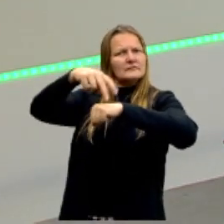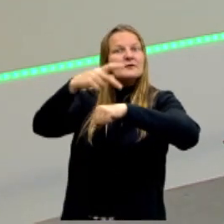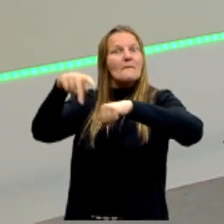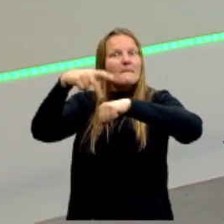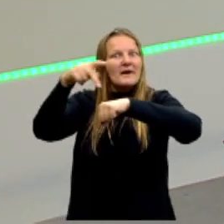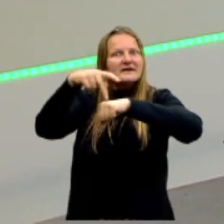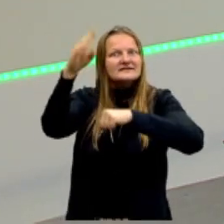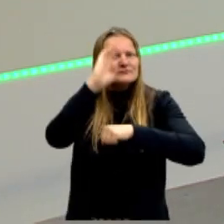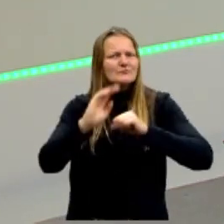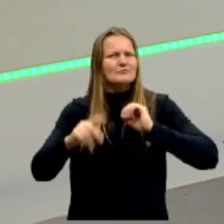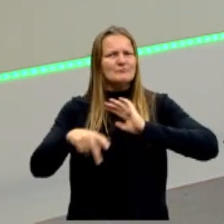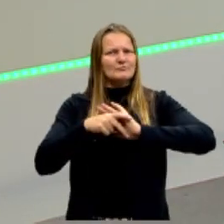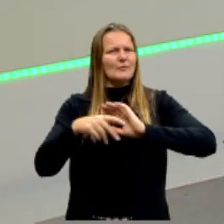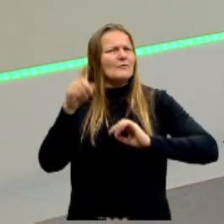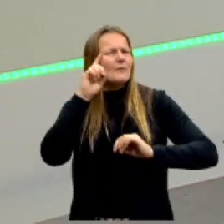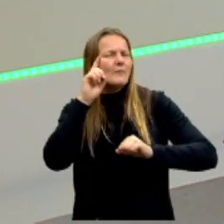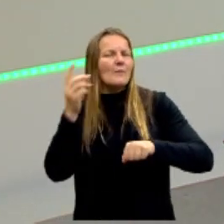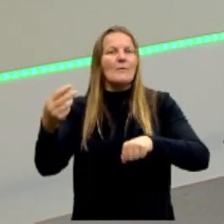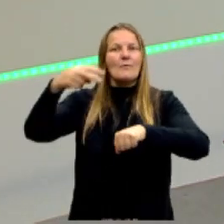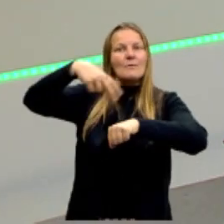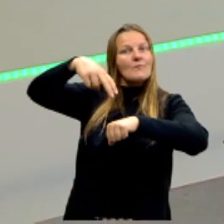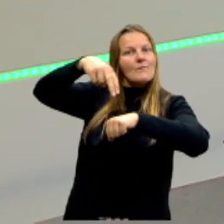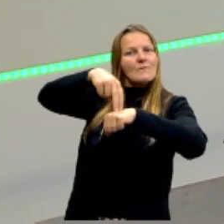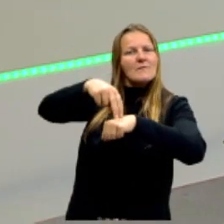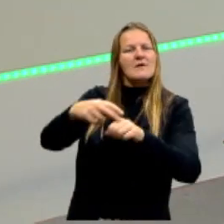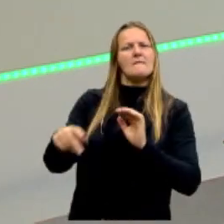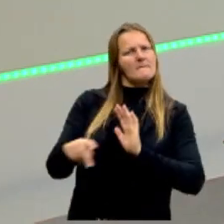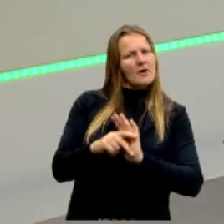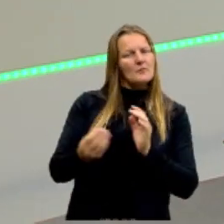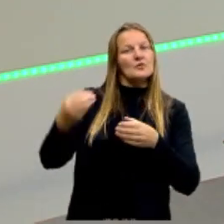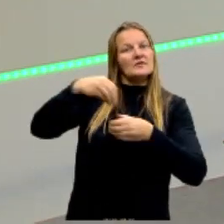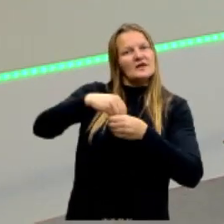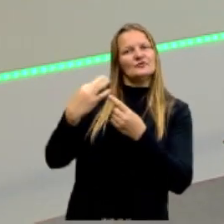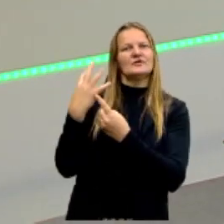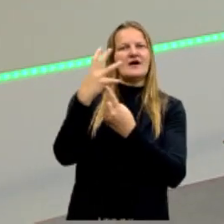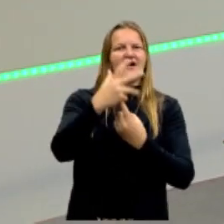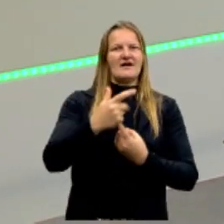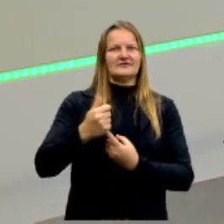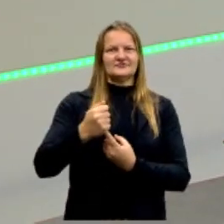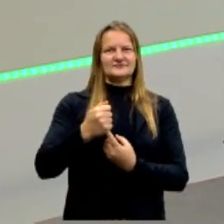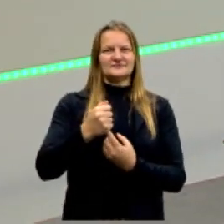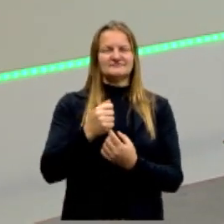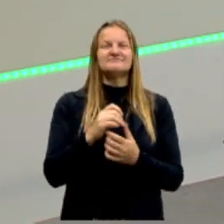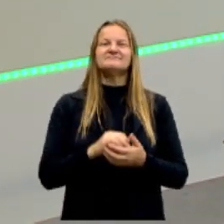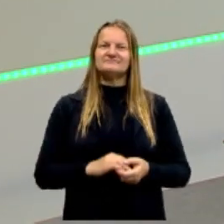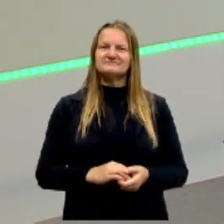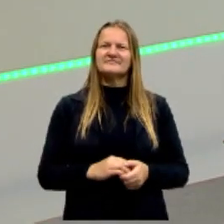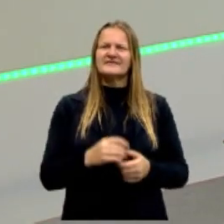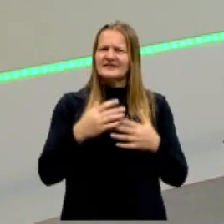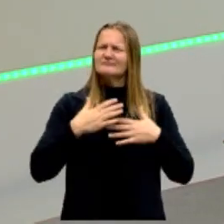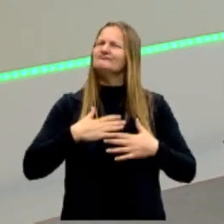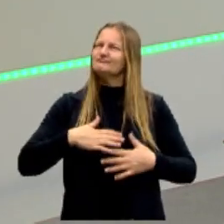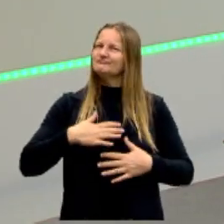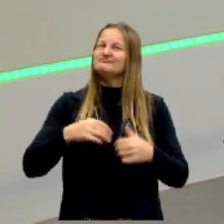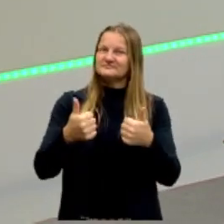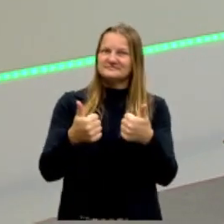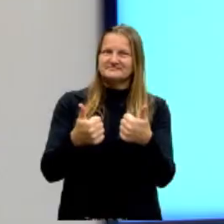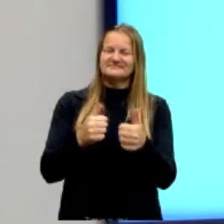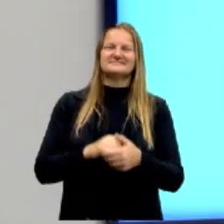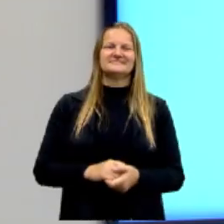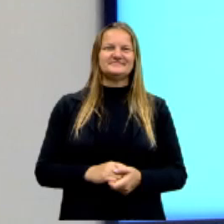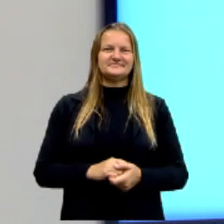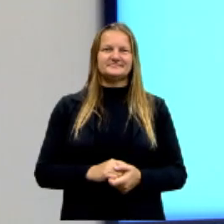e cotidianas Tá certo então é bem tranquilo essa parte aqui ó